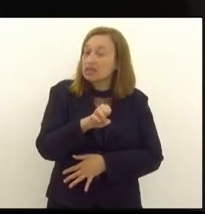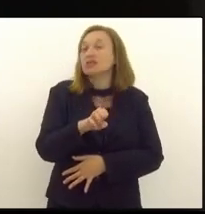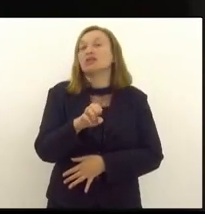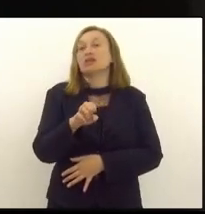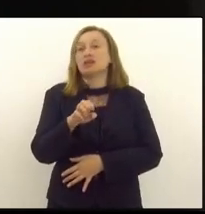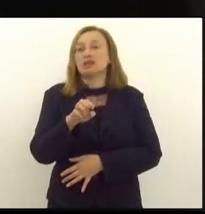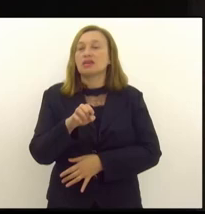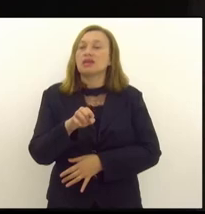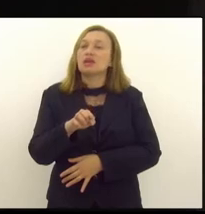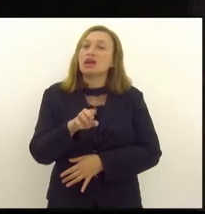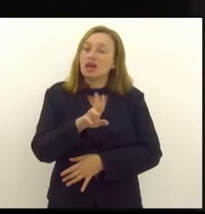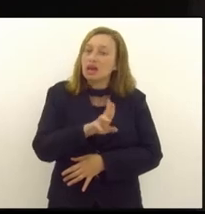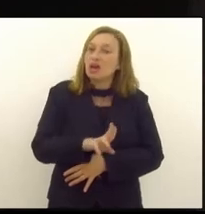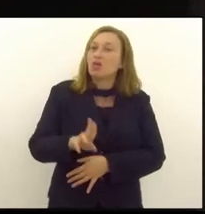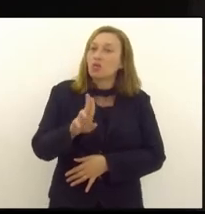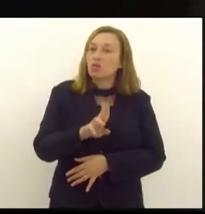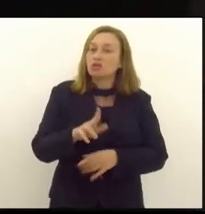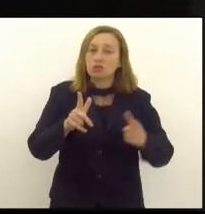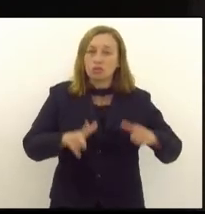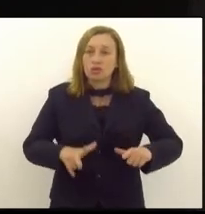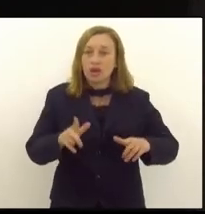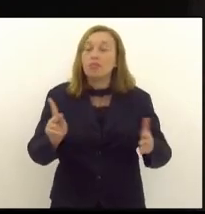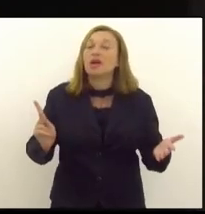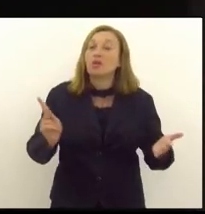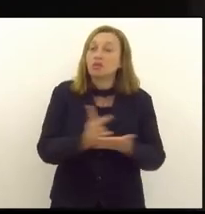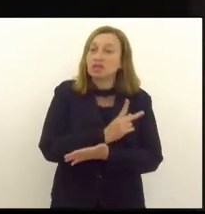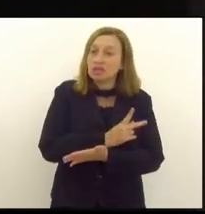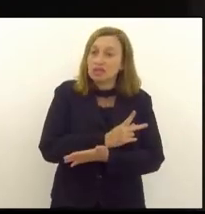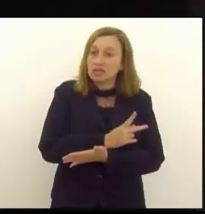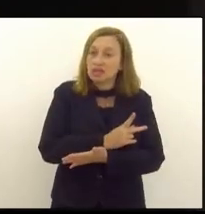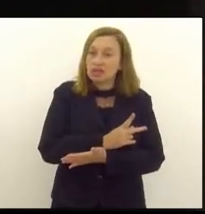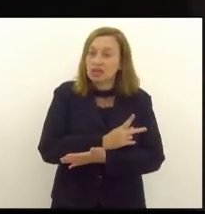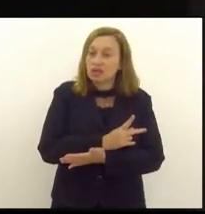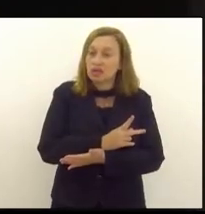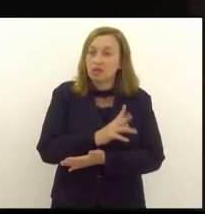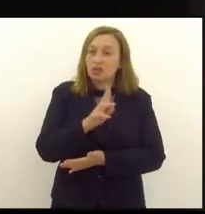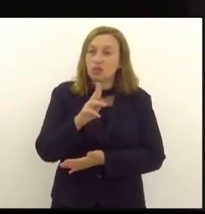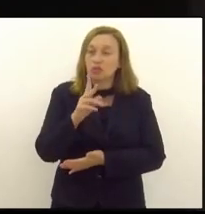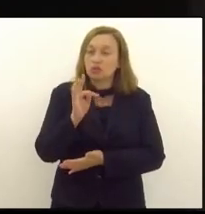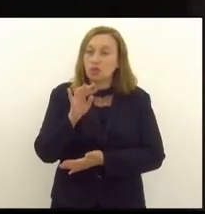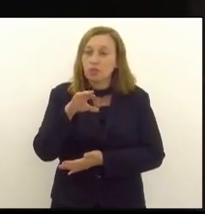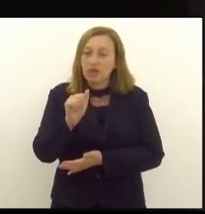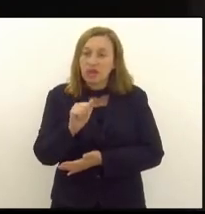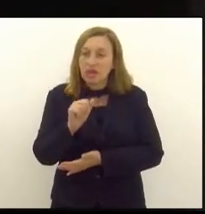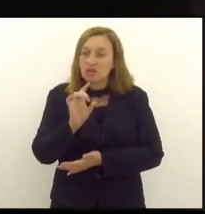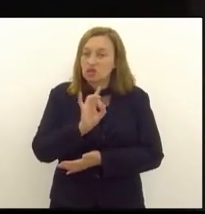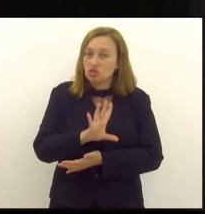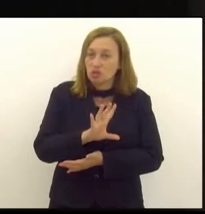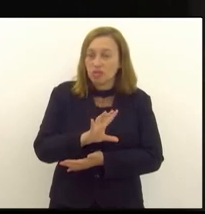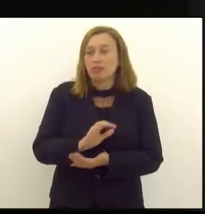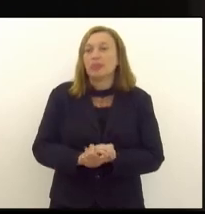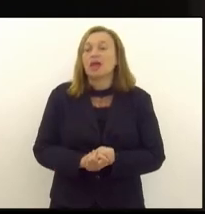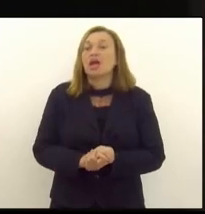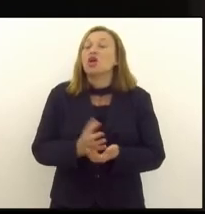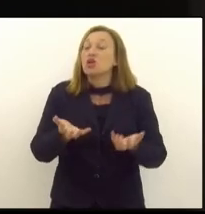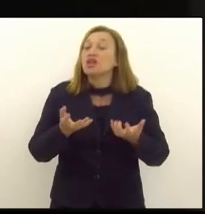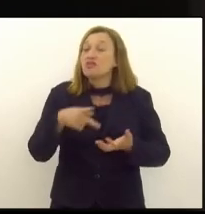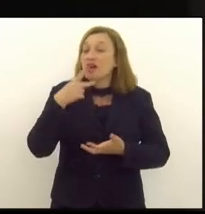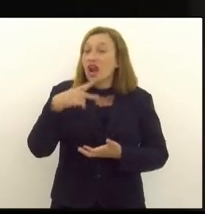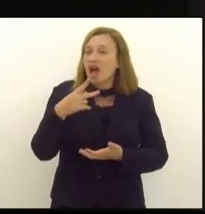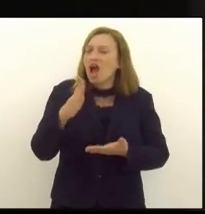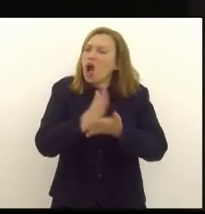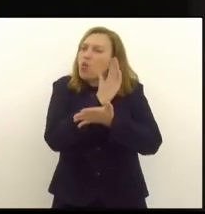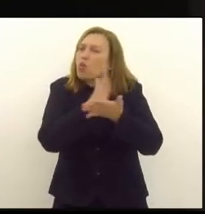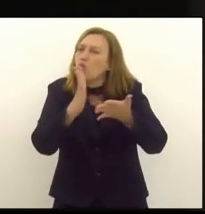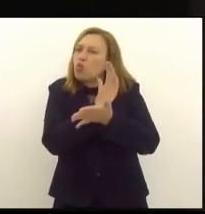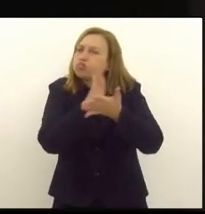para ajudar que as coisas aconteçam. A utopia é só o horizonte para nos levar. E aqui eu gostaria de elencar